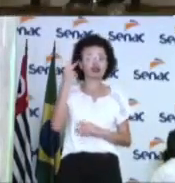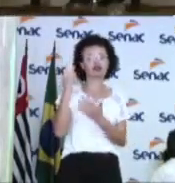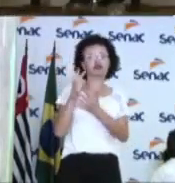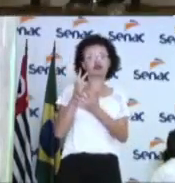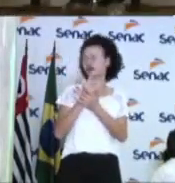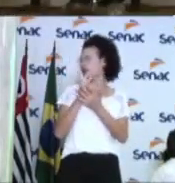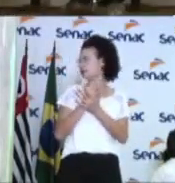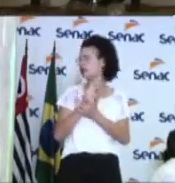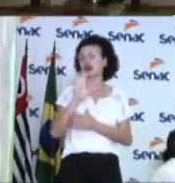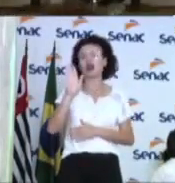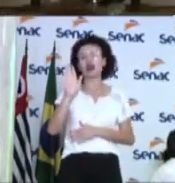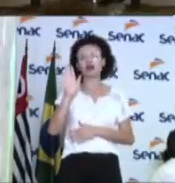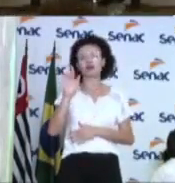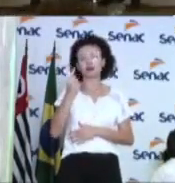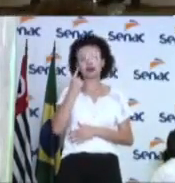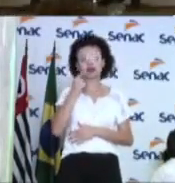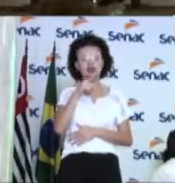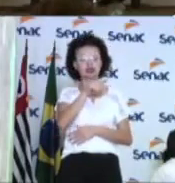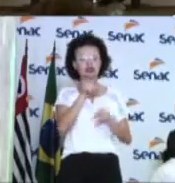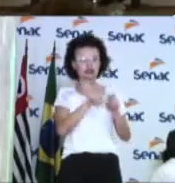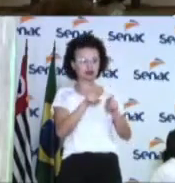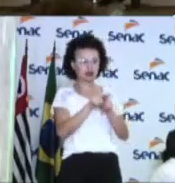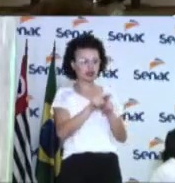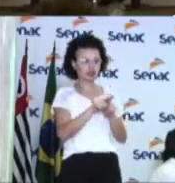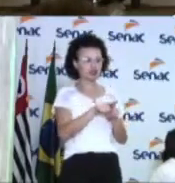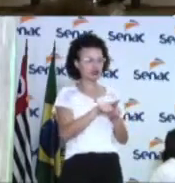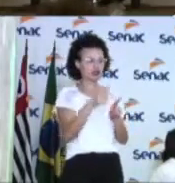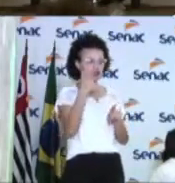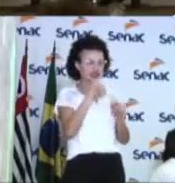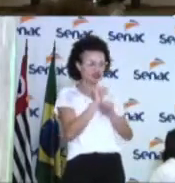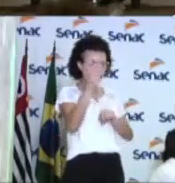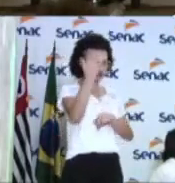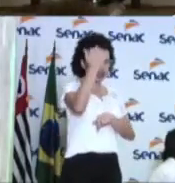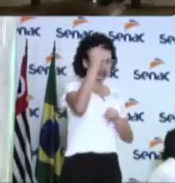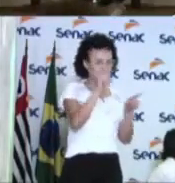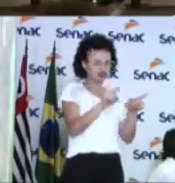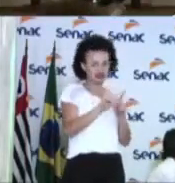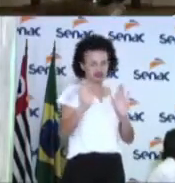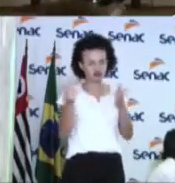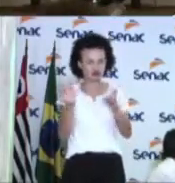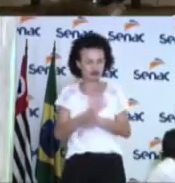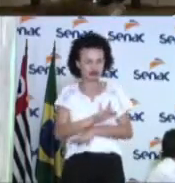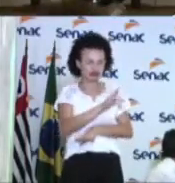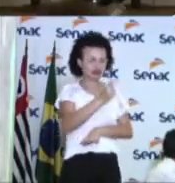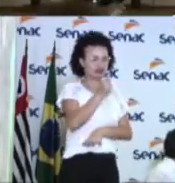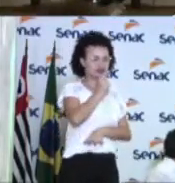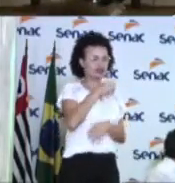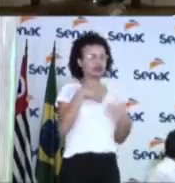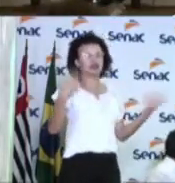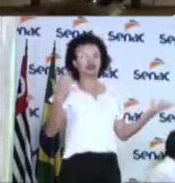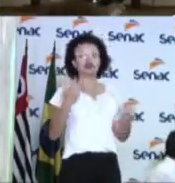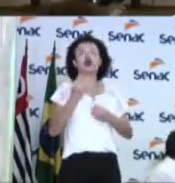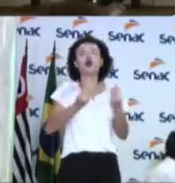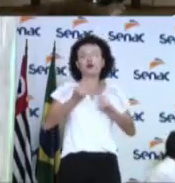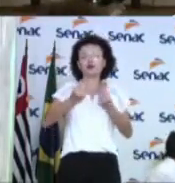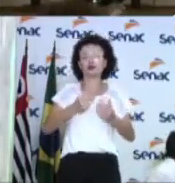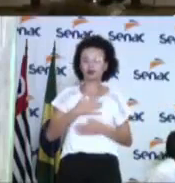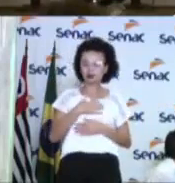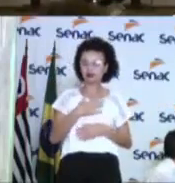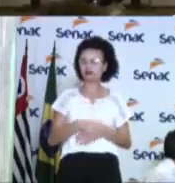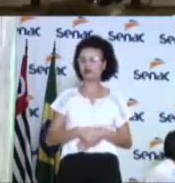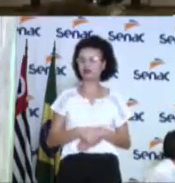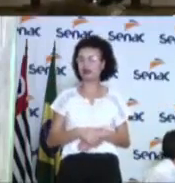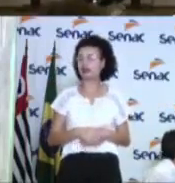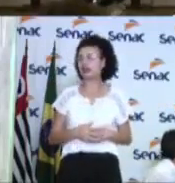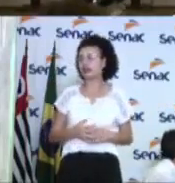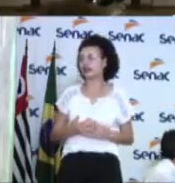aqui também vai fazer? Então, como é que fica para vocês a ansiedade diferente de processos? Eu acho que assim,